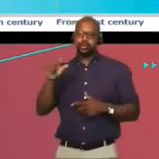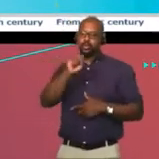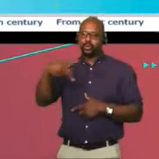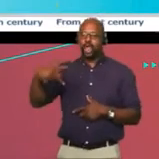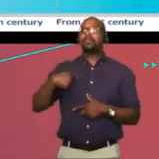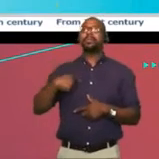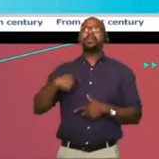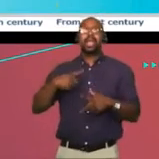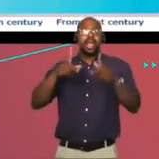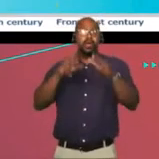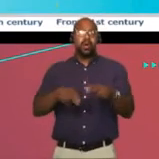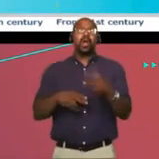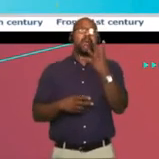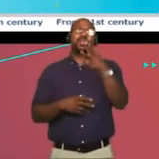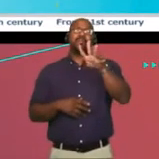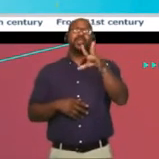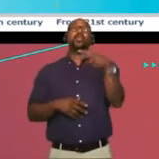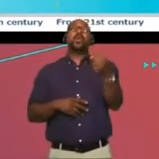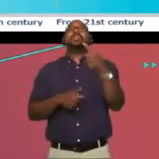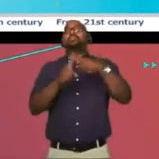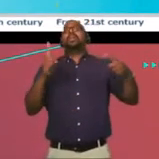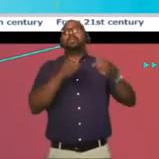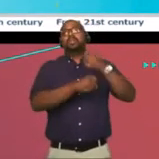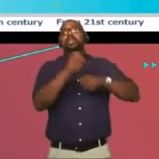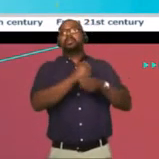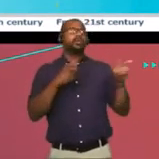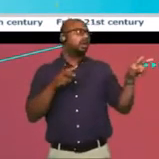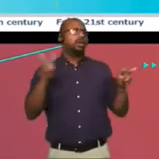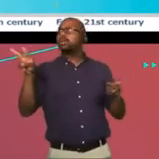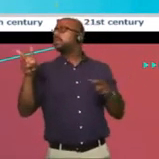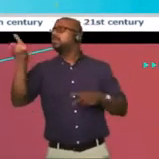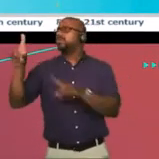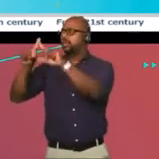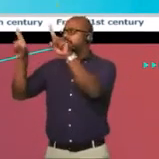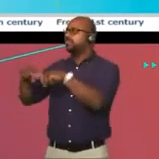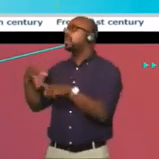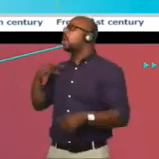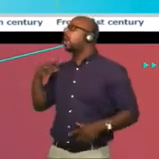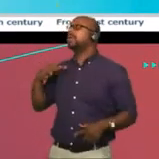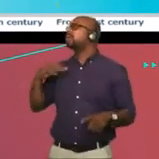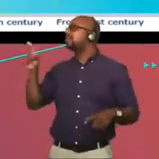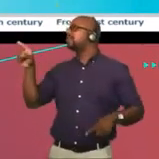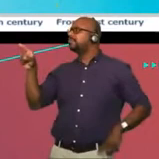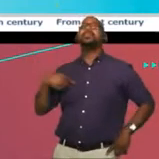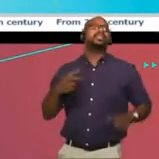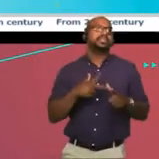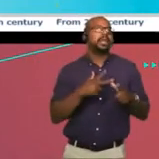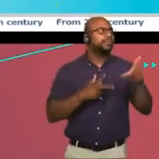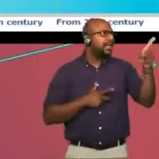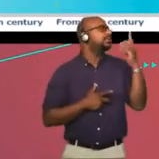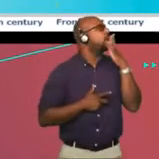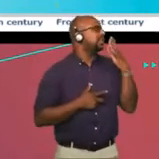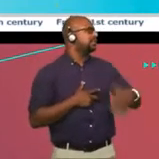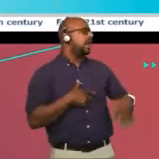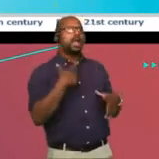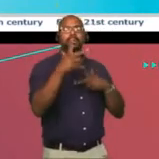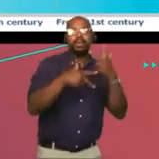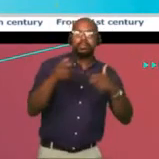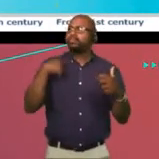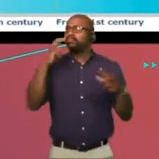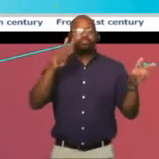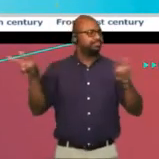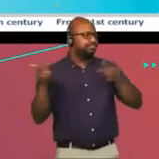a mesma coisa que era 4 milhões e meio dos atrás né olha para o lado para outro de uma biquíni de roupa dobrou olha só que sapato ali tem coisa não sei que não